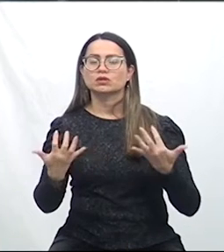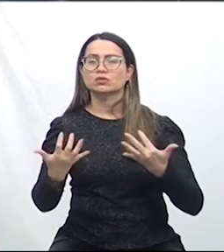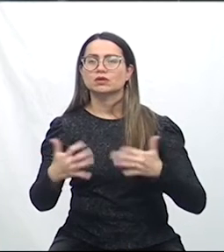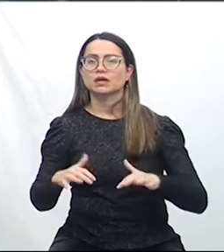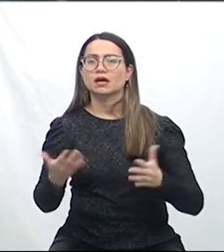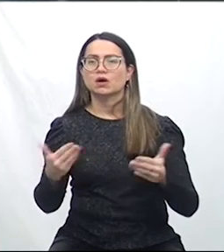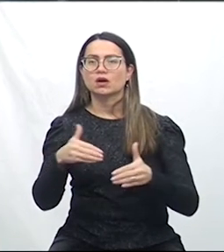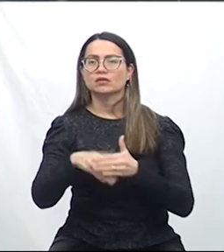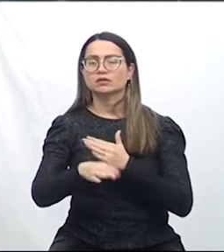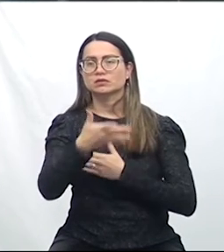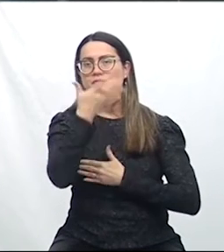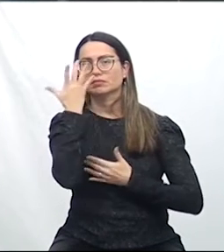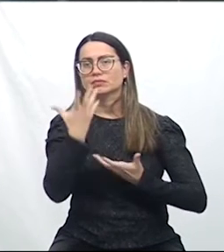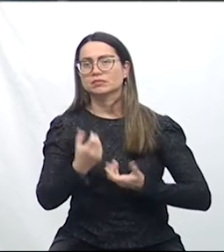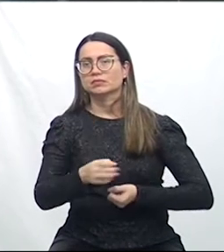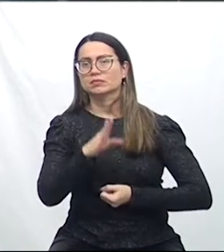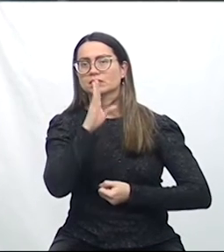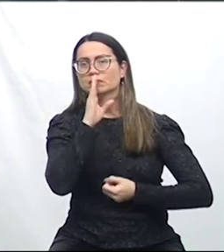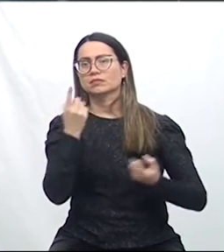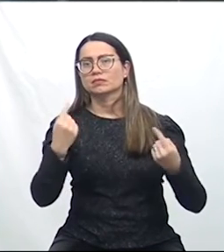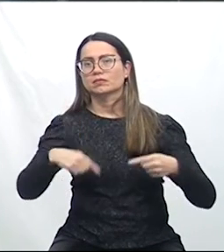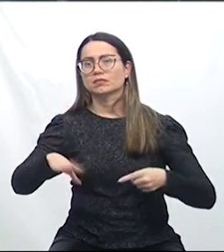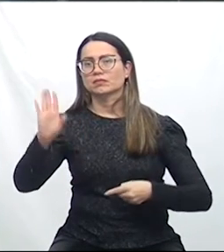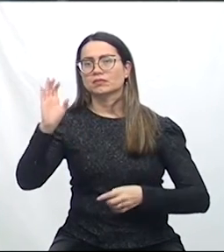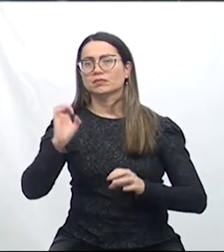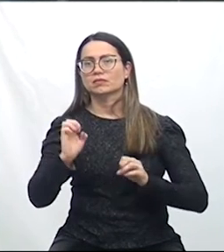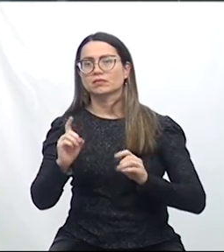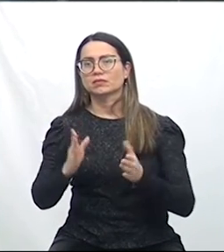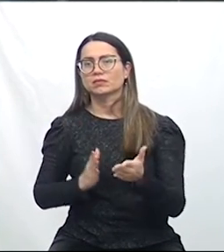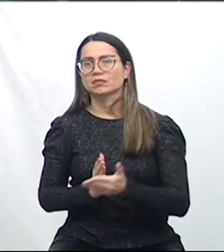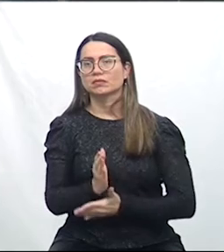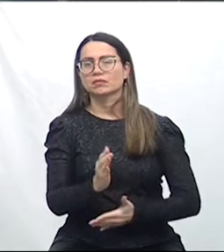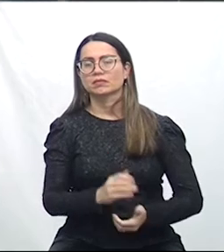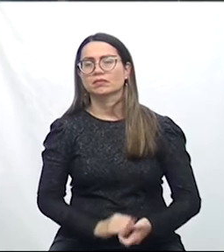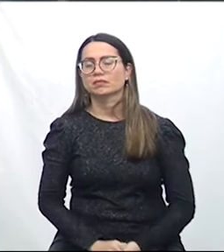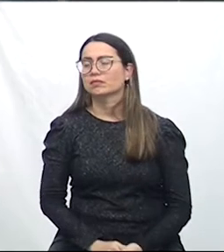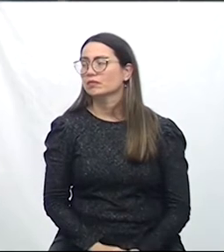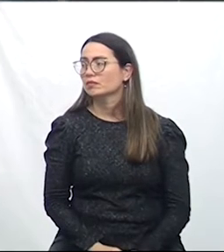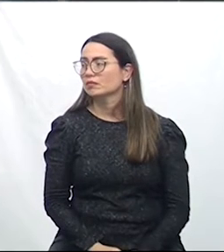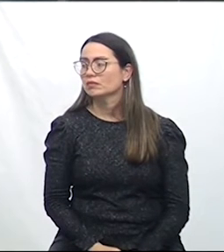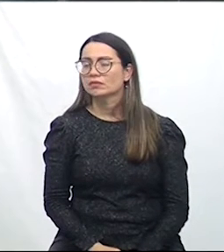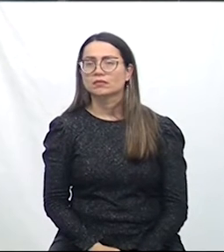favoráveis permaneçam como estão, os contrários se manifestem. Aprovado por unanimidade.